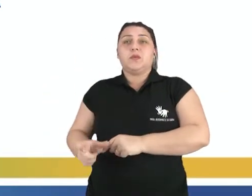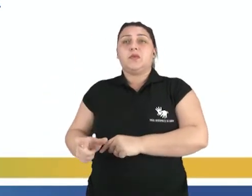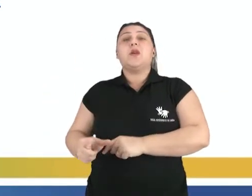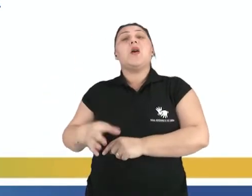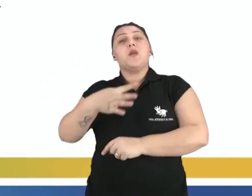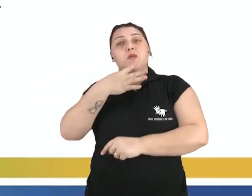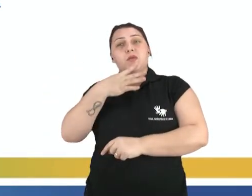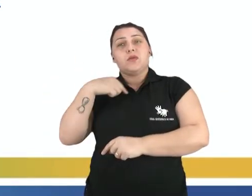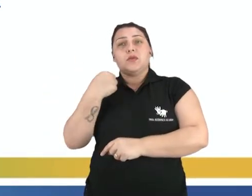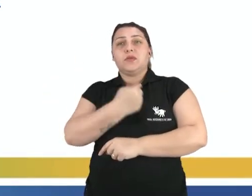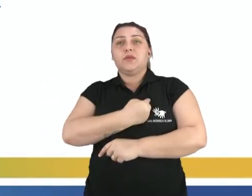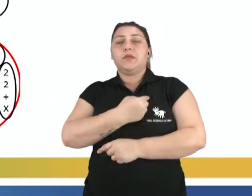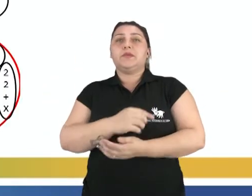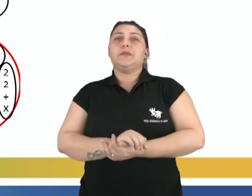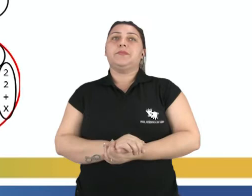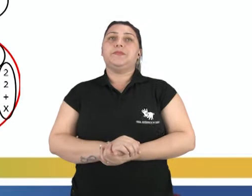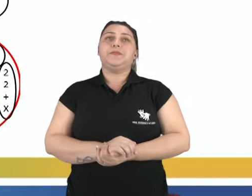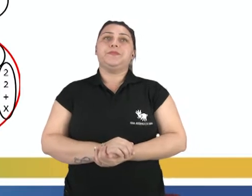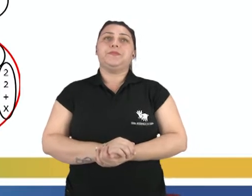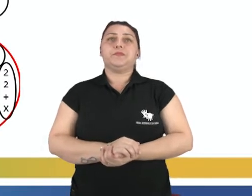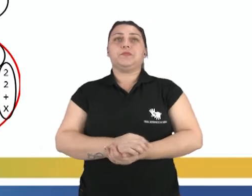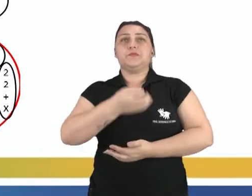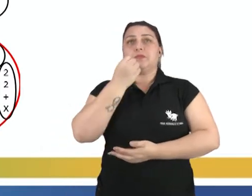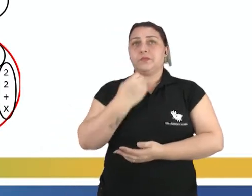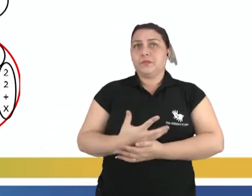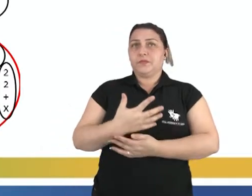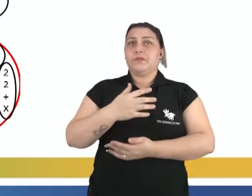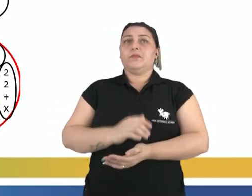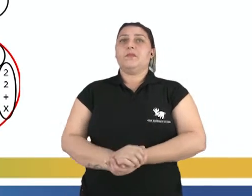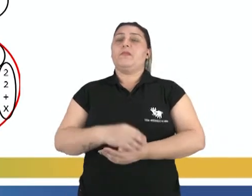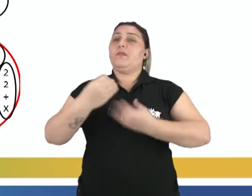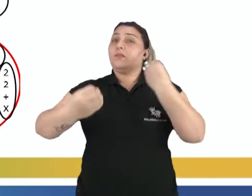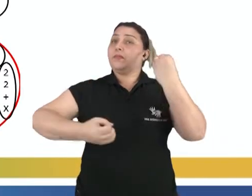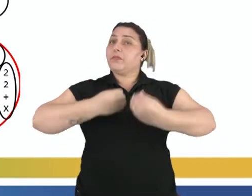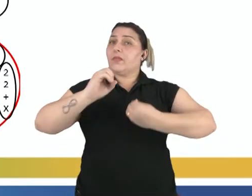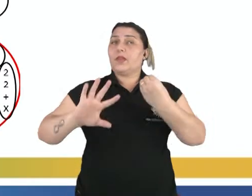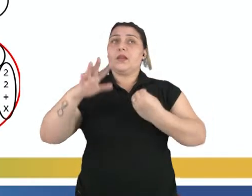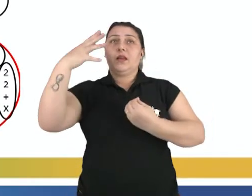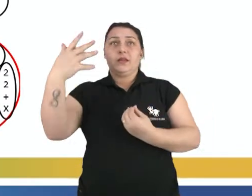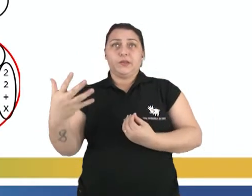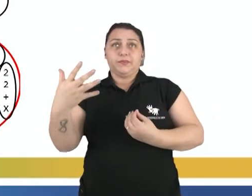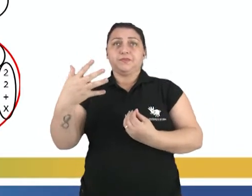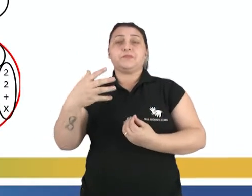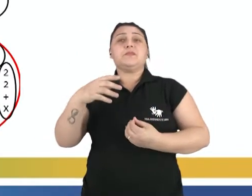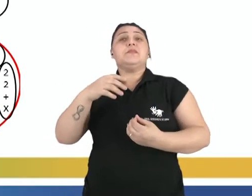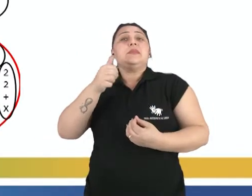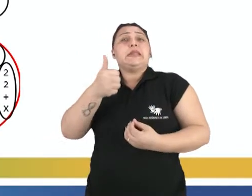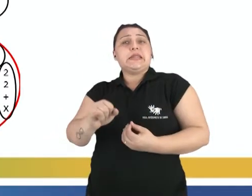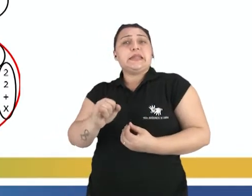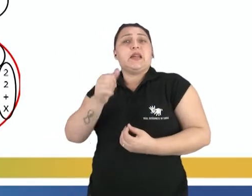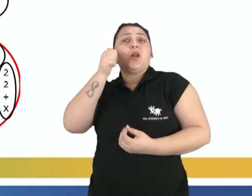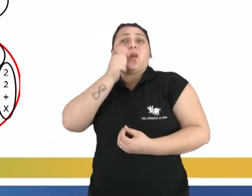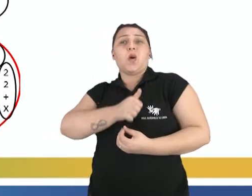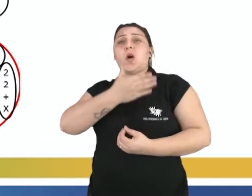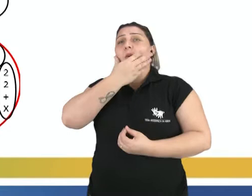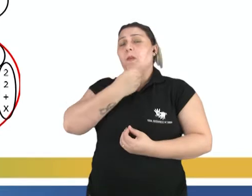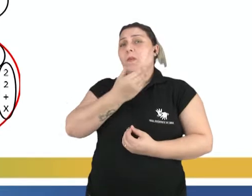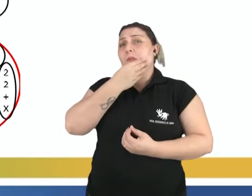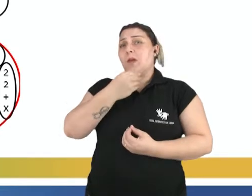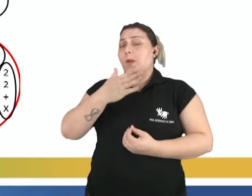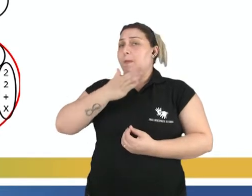nós conhecemos. Bom, como que ocorre a determinação do sexo, Como é que eu sei que